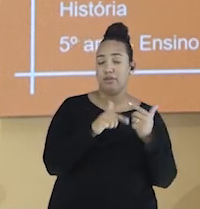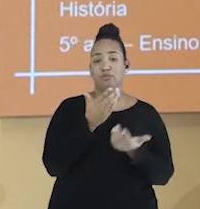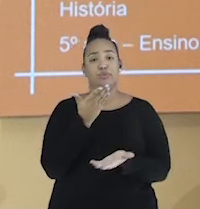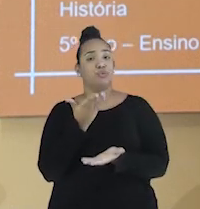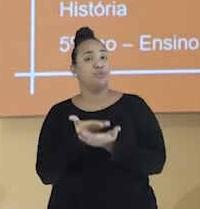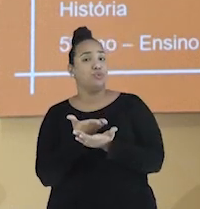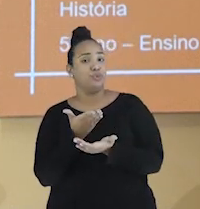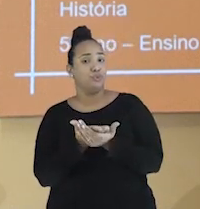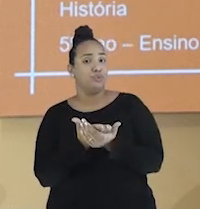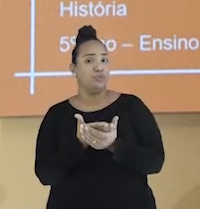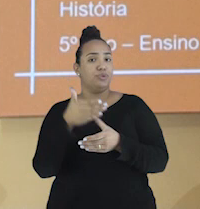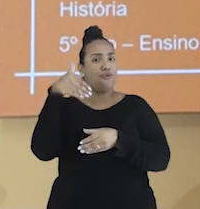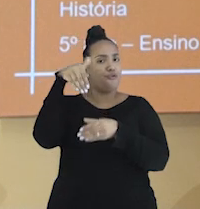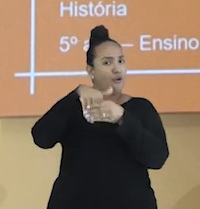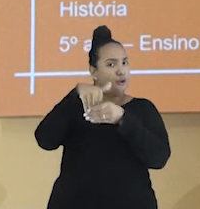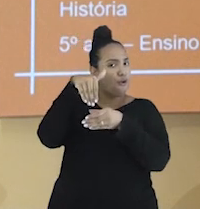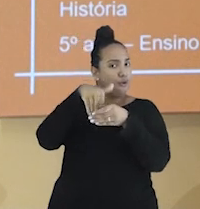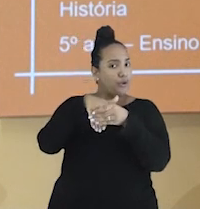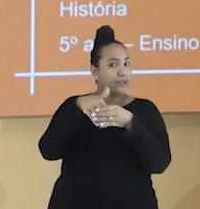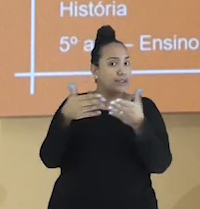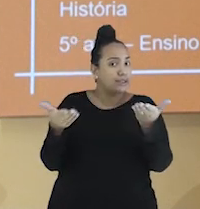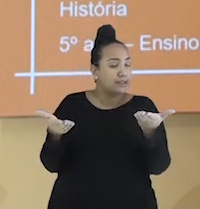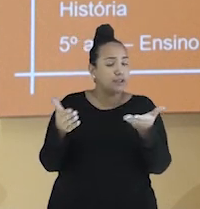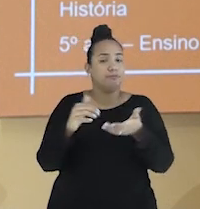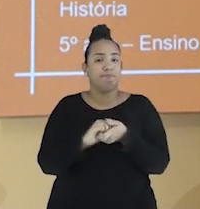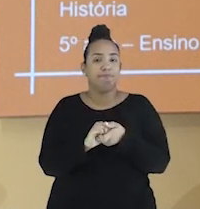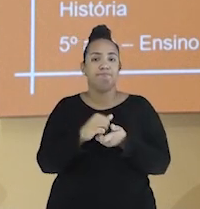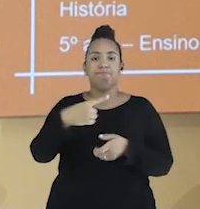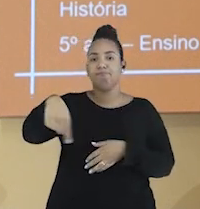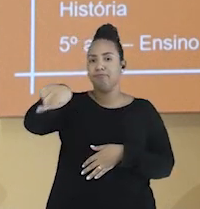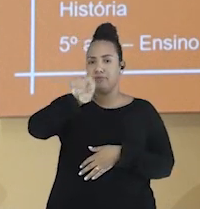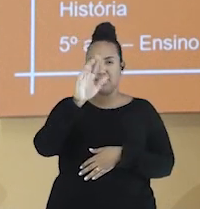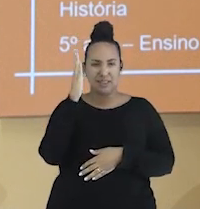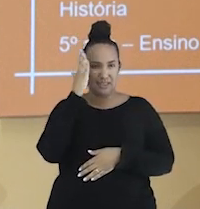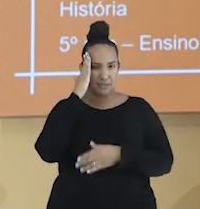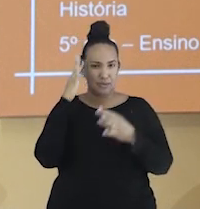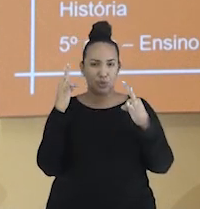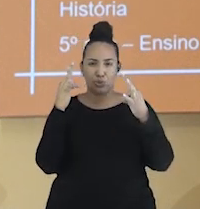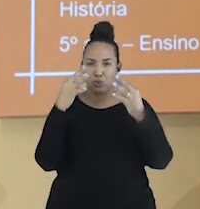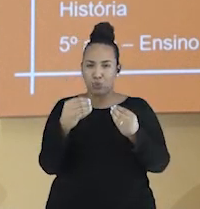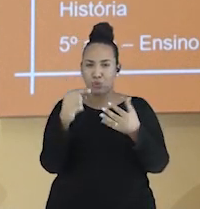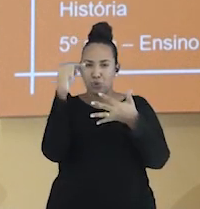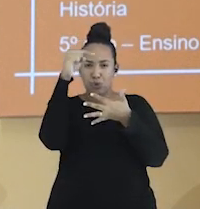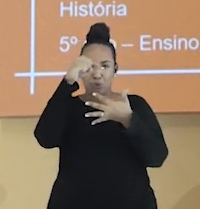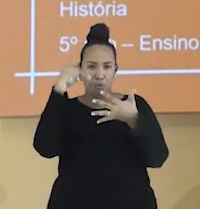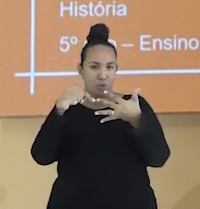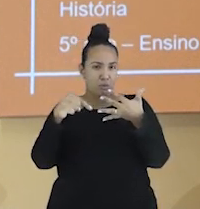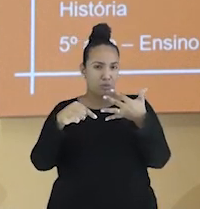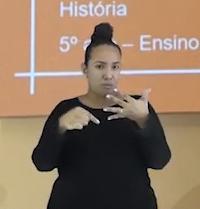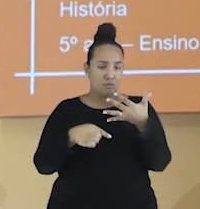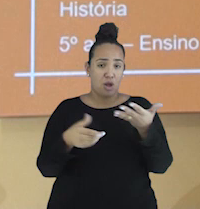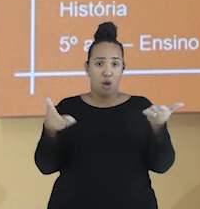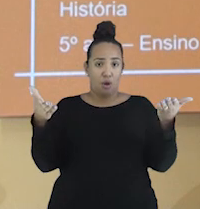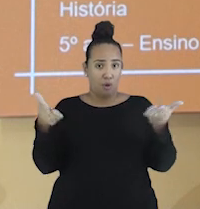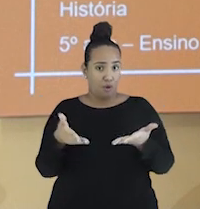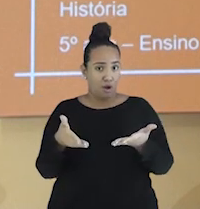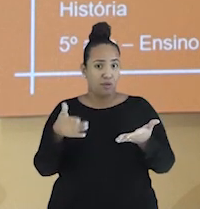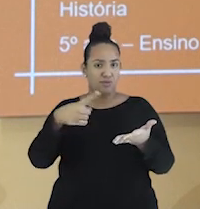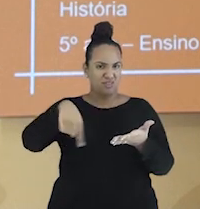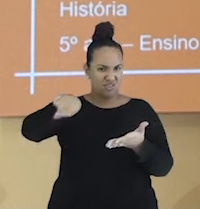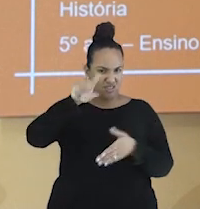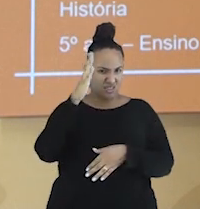Estudam? Será que votam nas eleições? Sabia que tudo isso que eu citei agora era